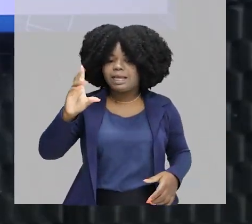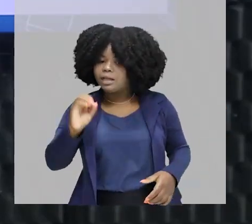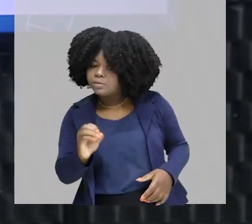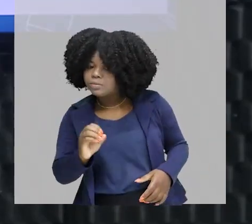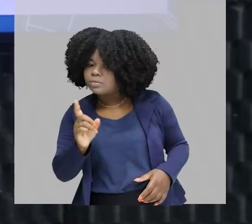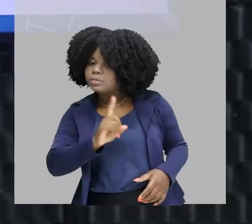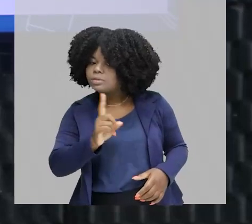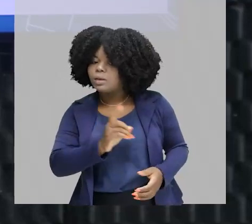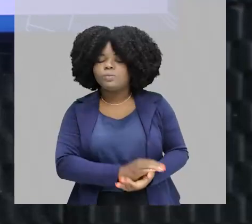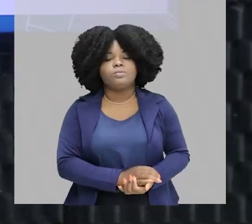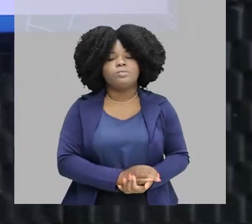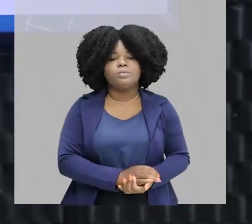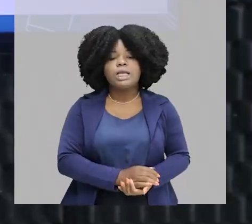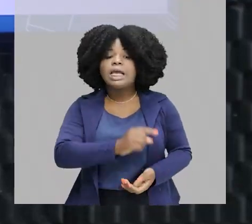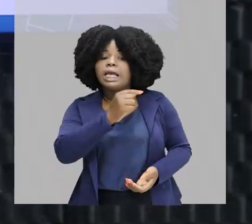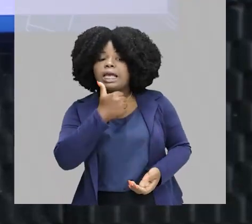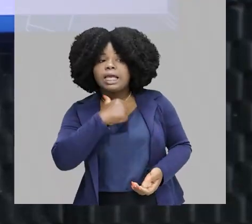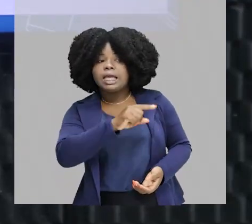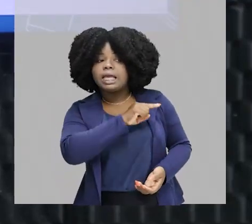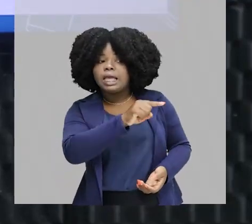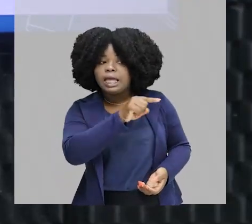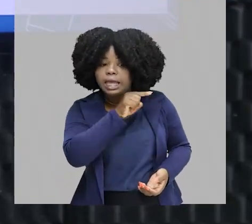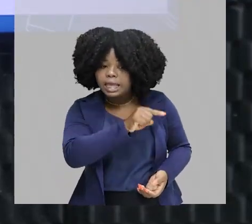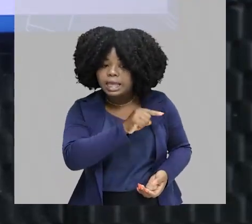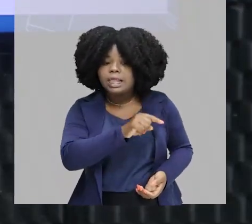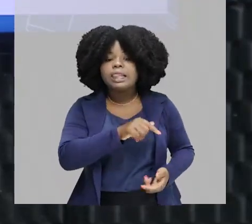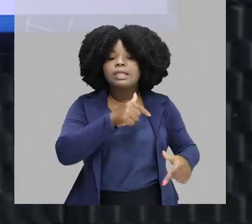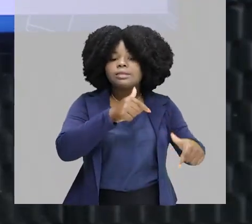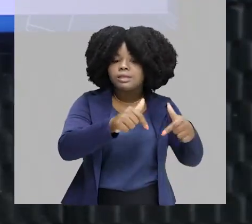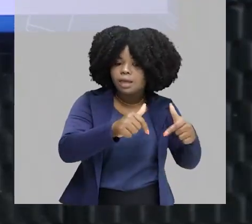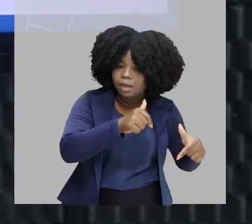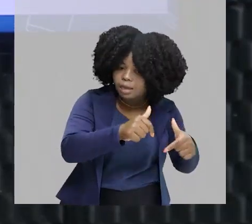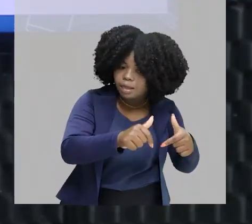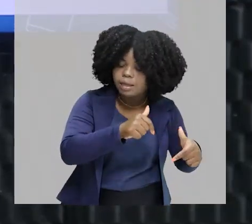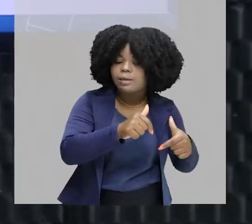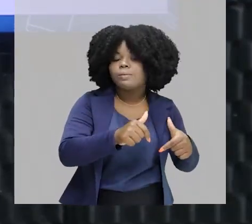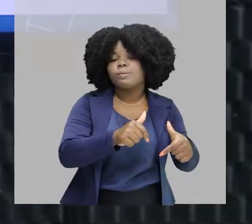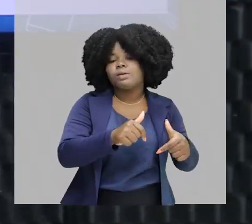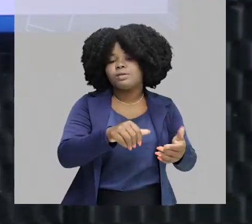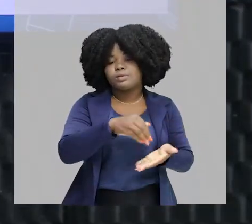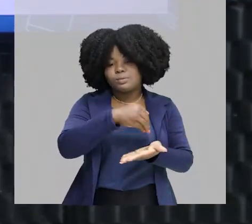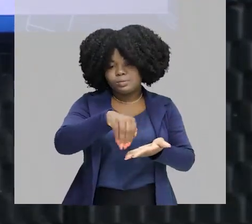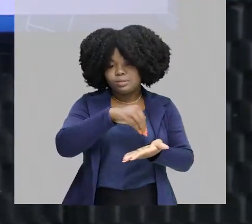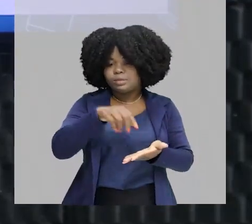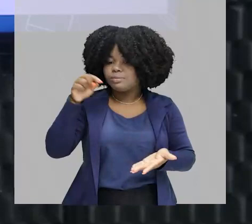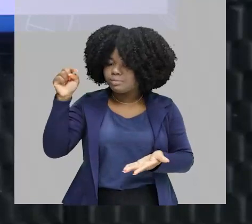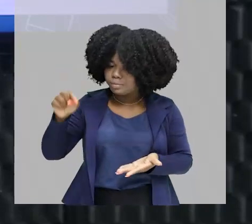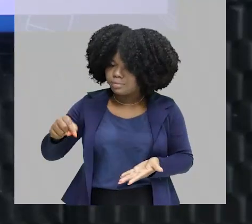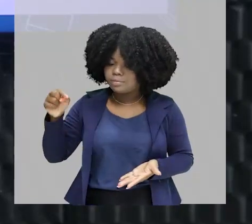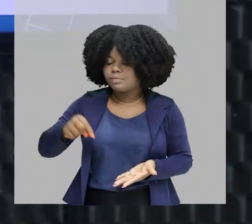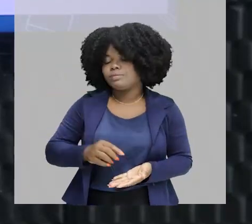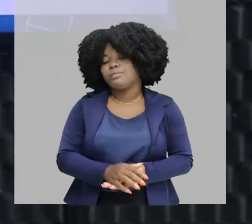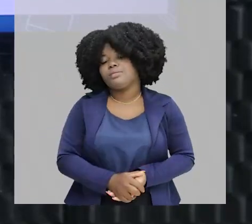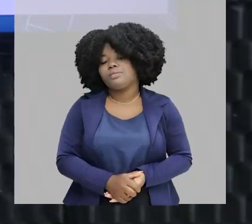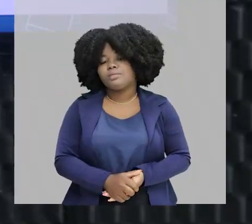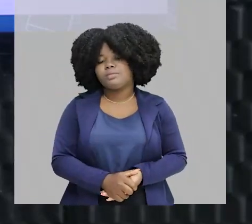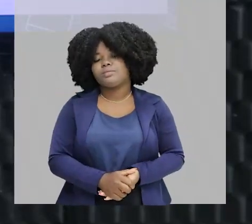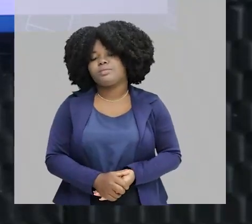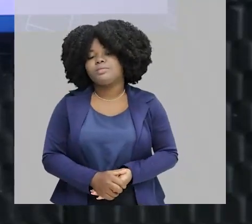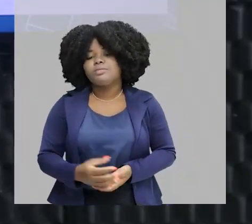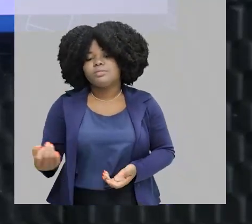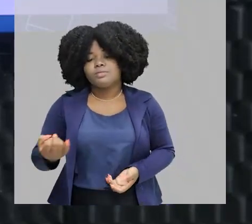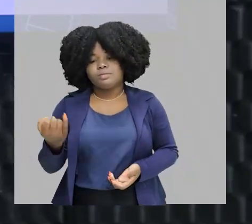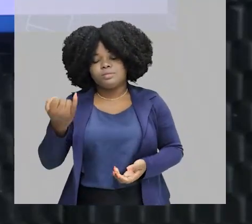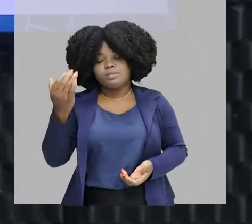ela trabalha ou ela está trabalhando como secretária aqui. Então, é importante, de novo,